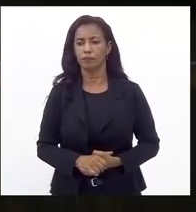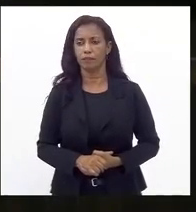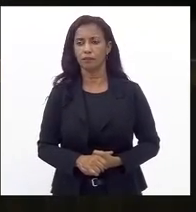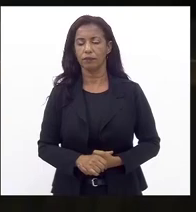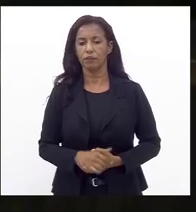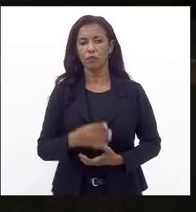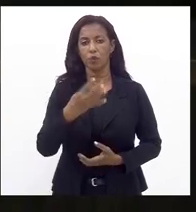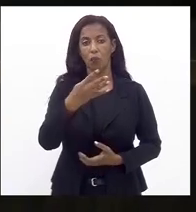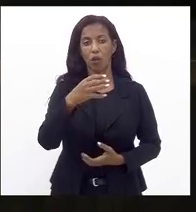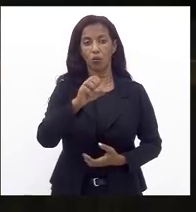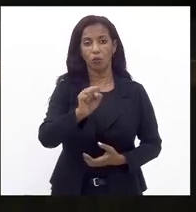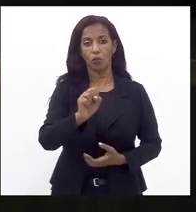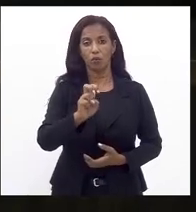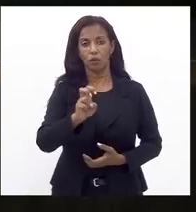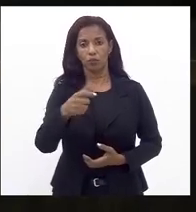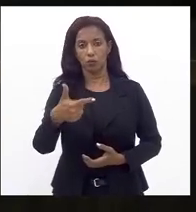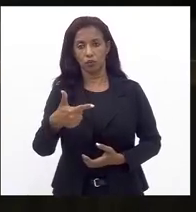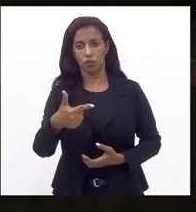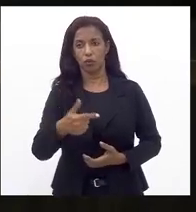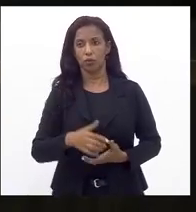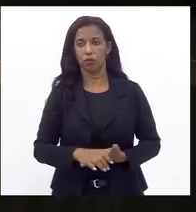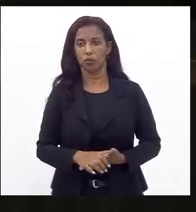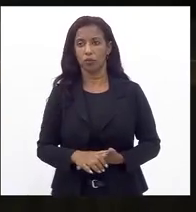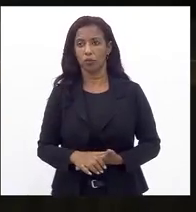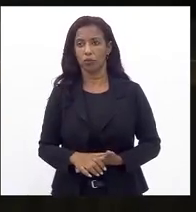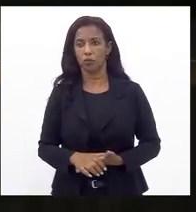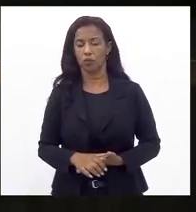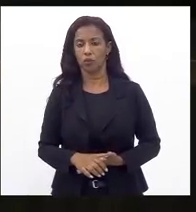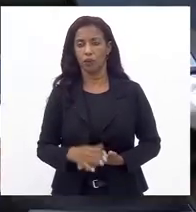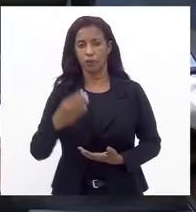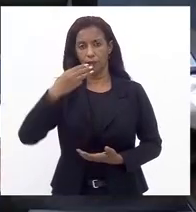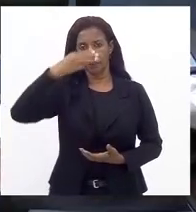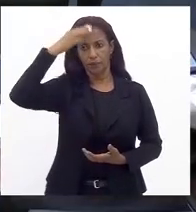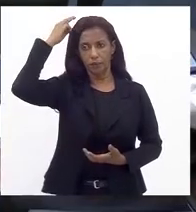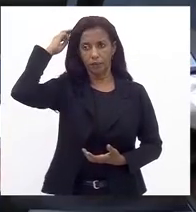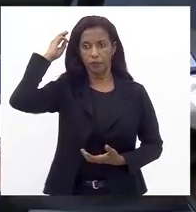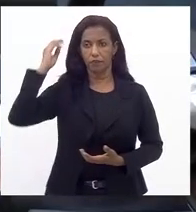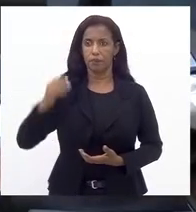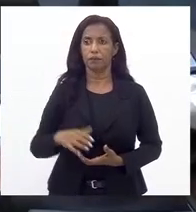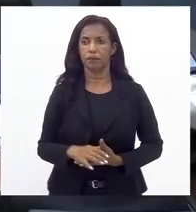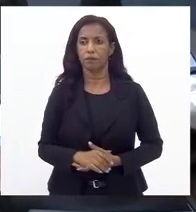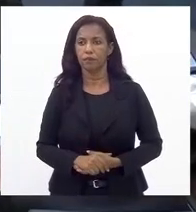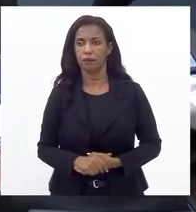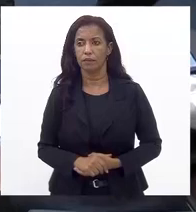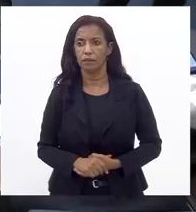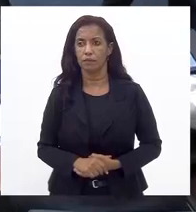comissão 4852 pela comissão de orçamento do Estado Márcia Pacheco